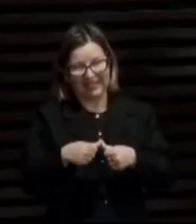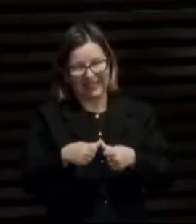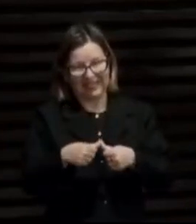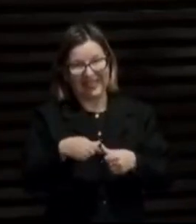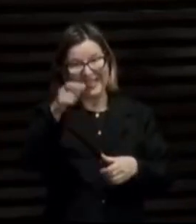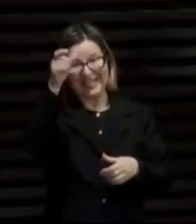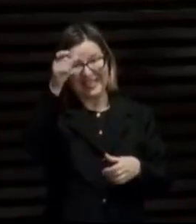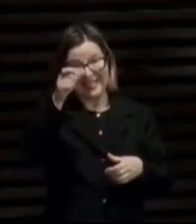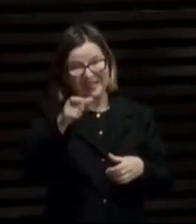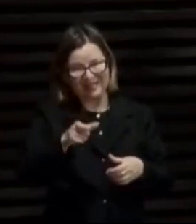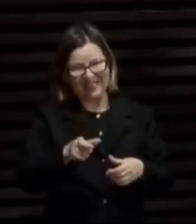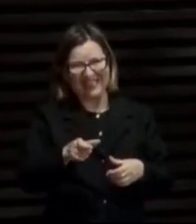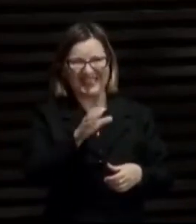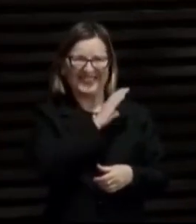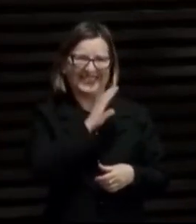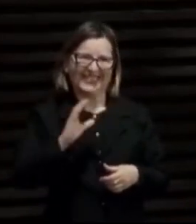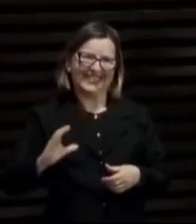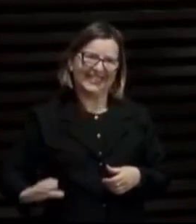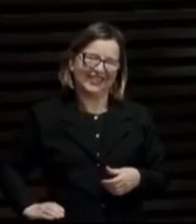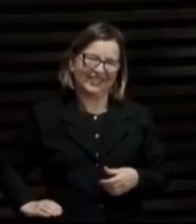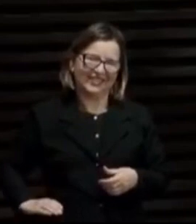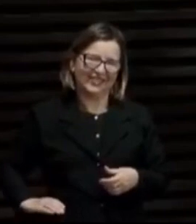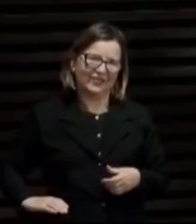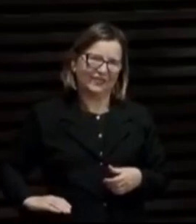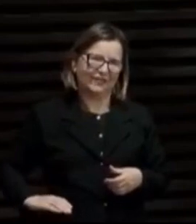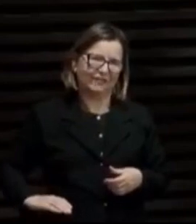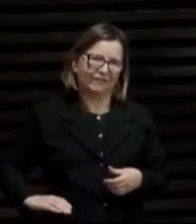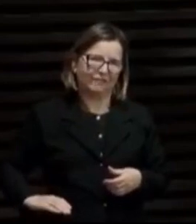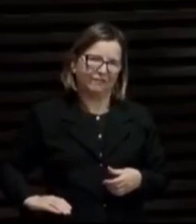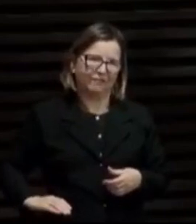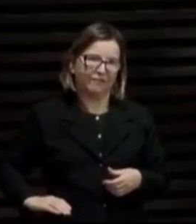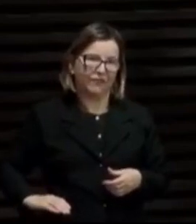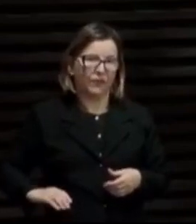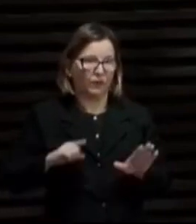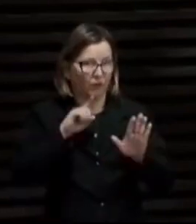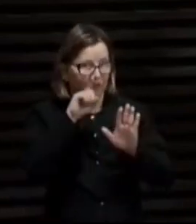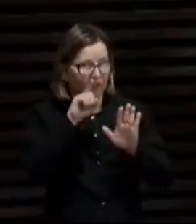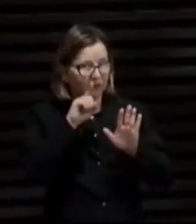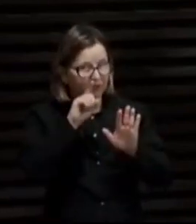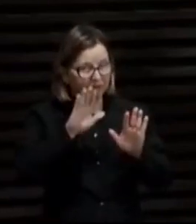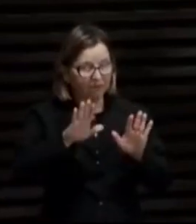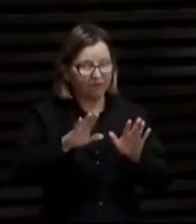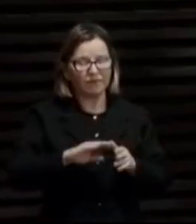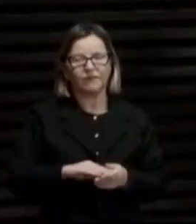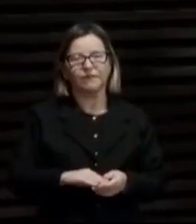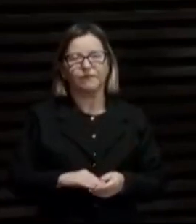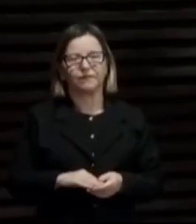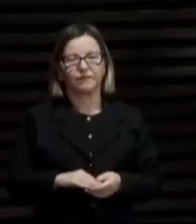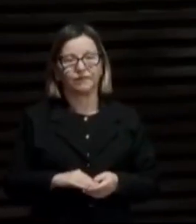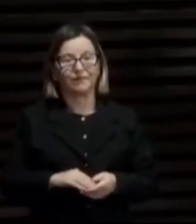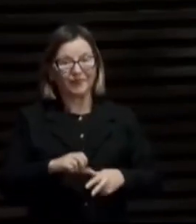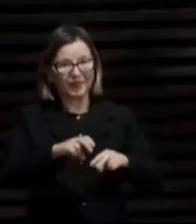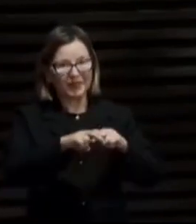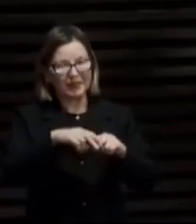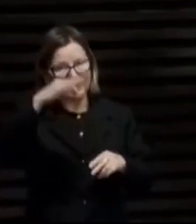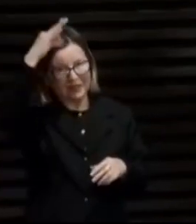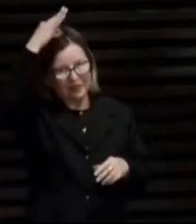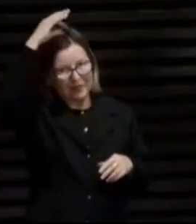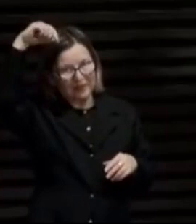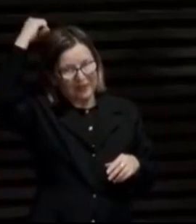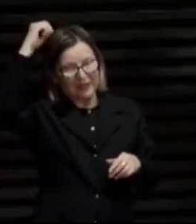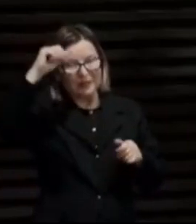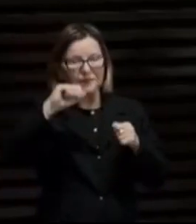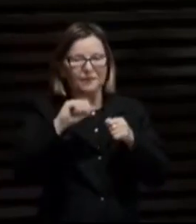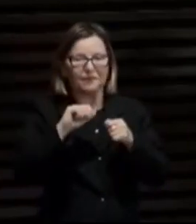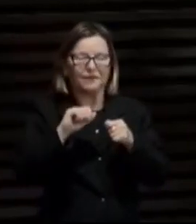pessoa de Cristo. Não existe, não se engane, meu irmão. Por isso que o Espírito Santo precisa trabalhar nas nossas vidas, para